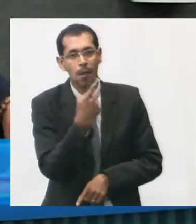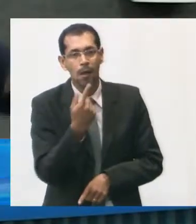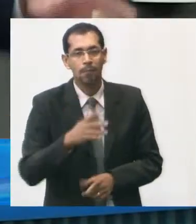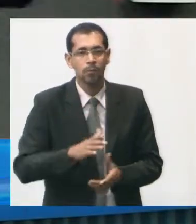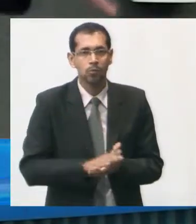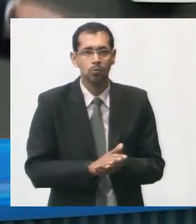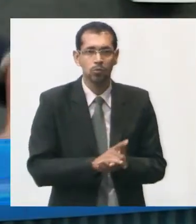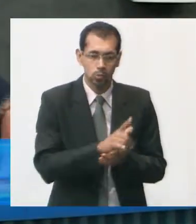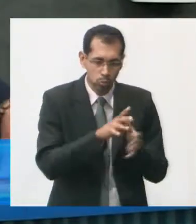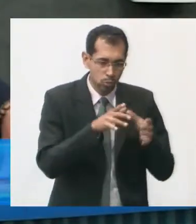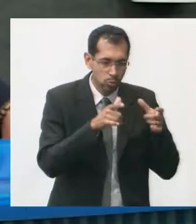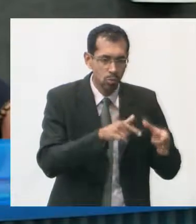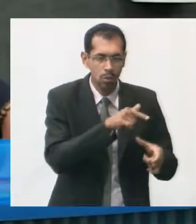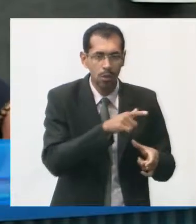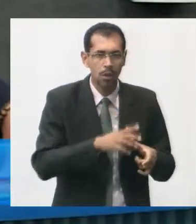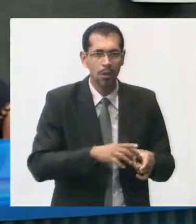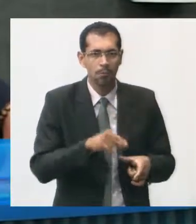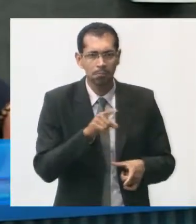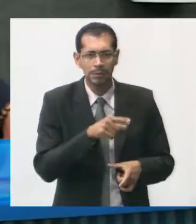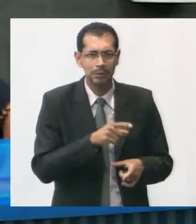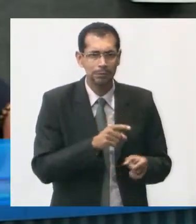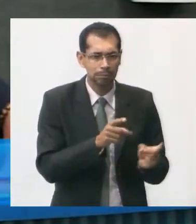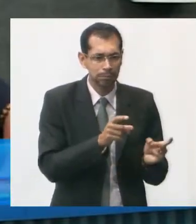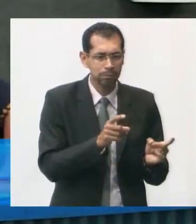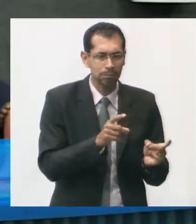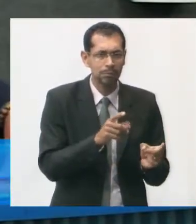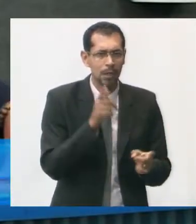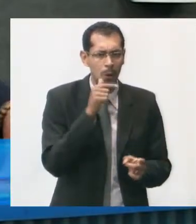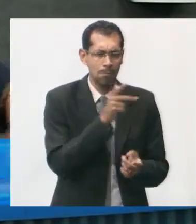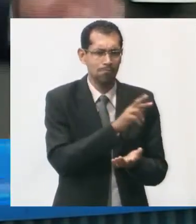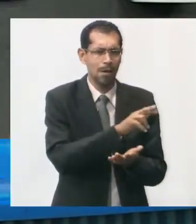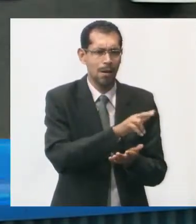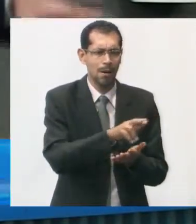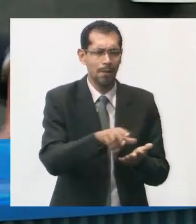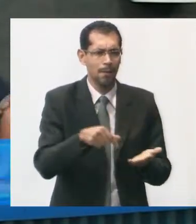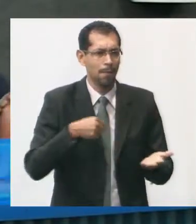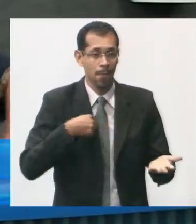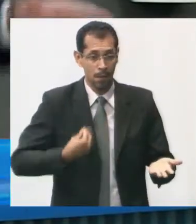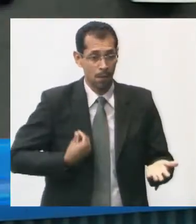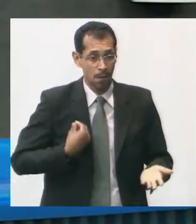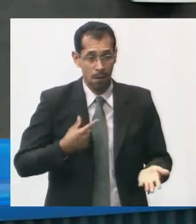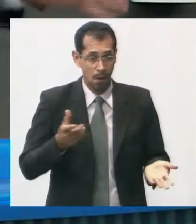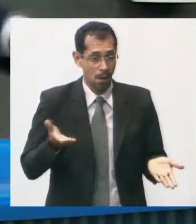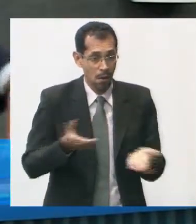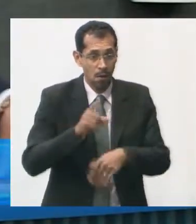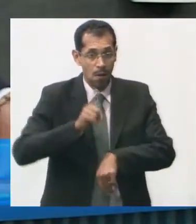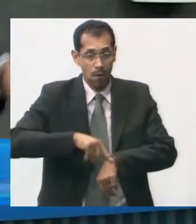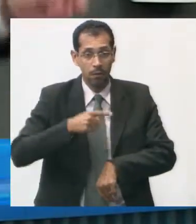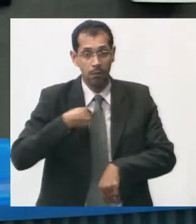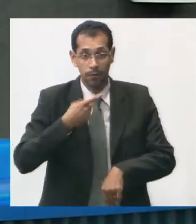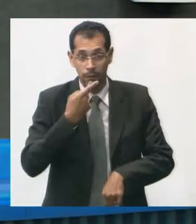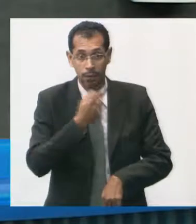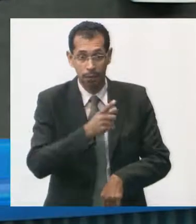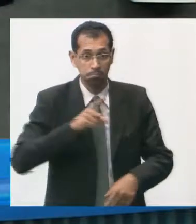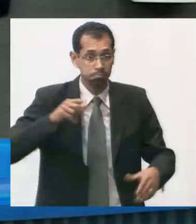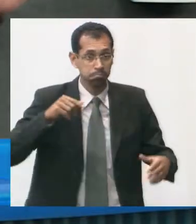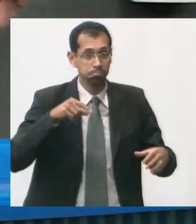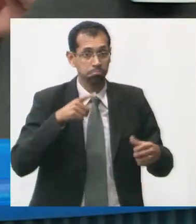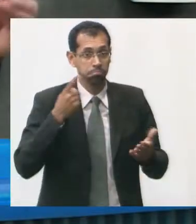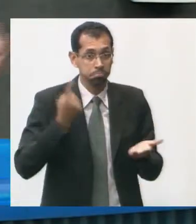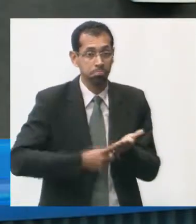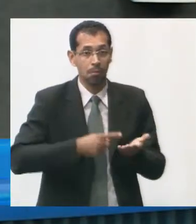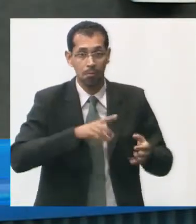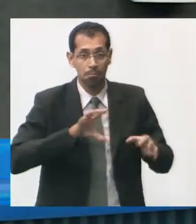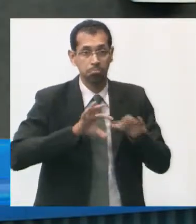Me disponibilizo, Excelência, em te ajudar. Estou aqui ao vivo falando, me disponibilizo a ajudar Vossa Excelência, não só você, Clebinho também. São regiões ricas, pessoas